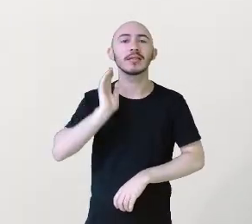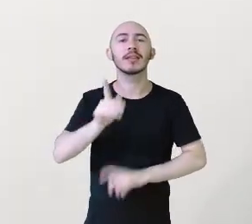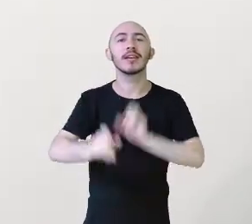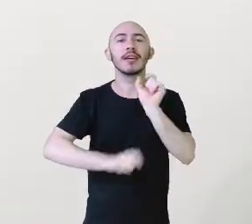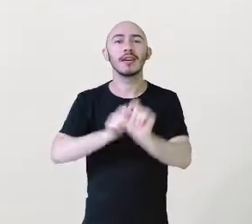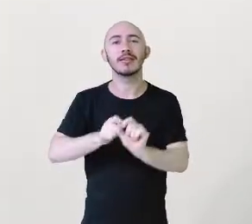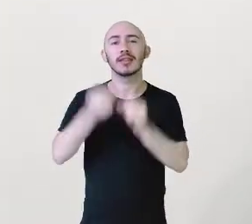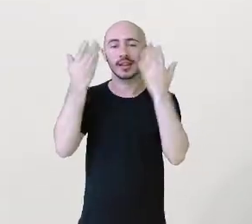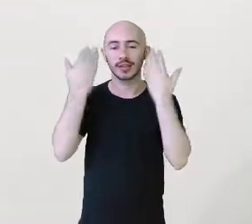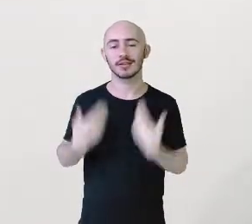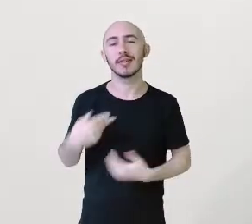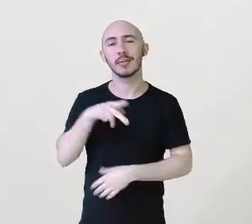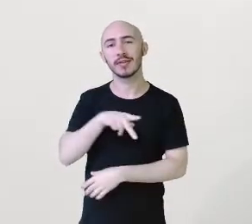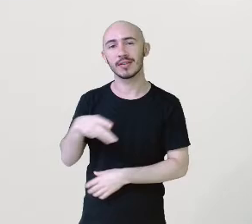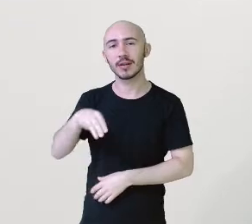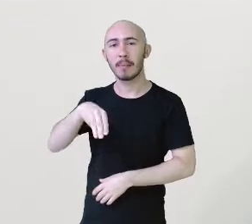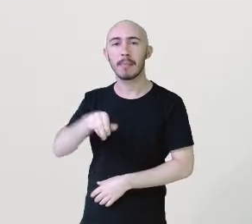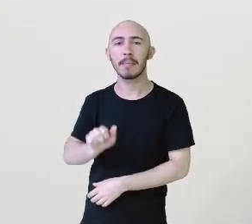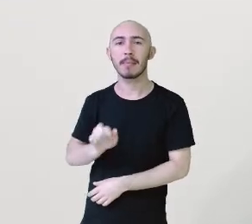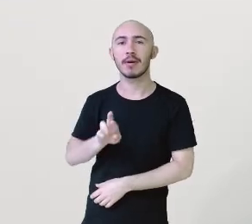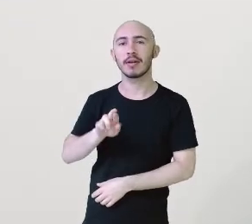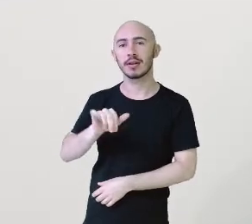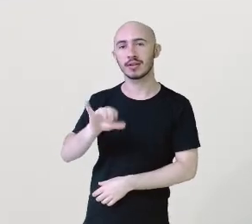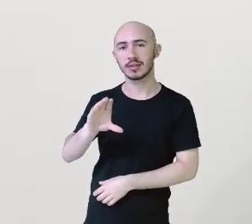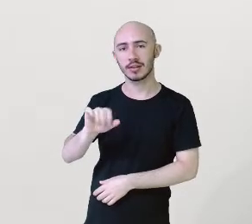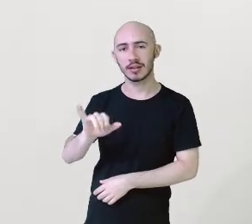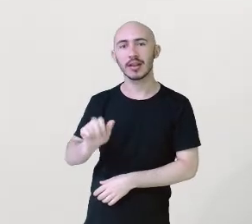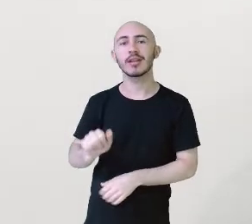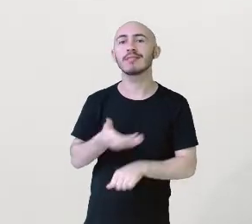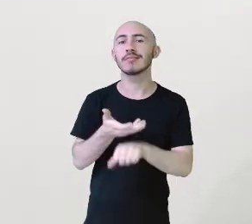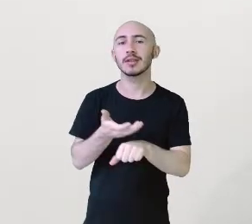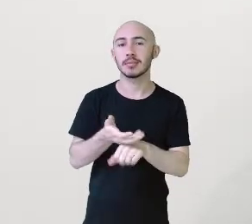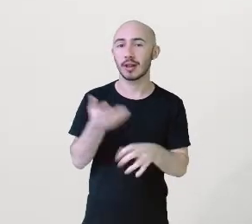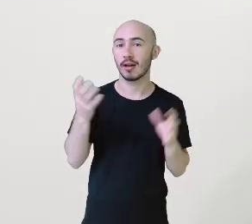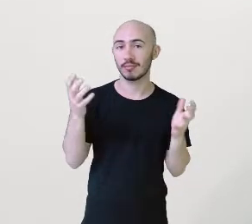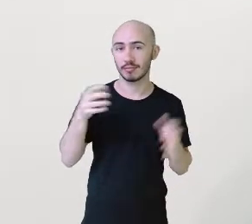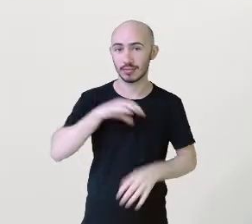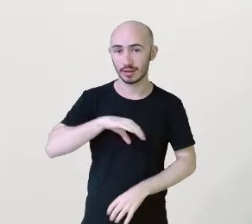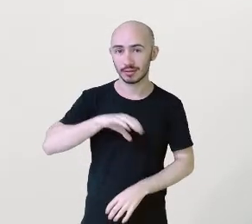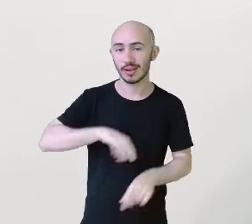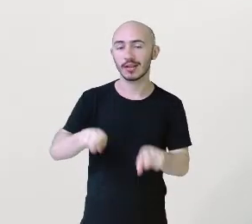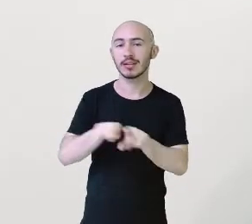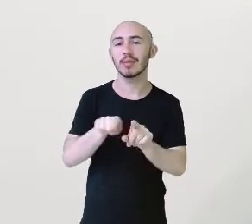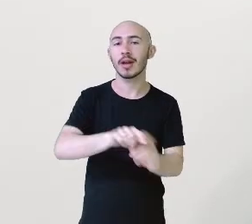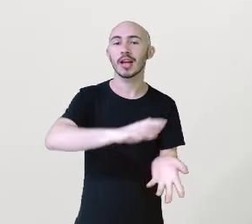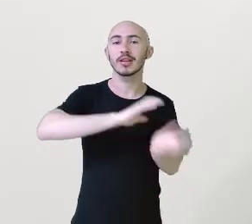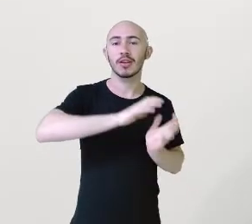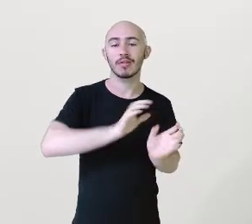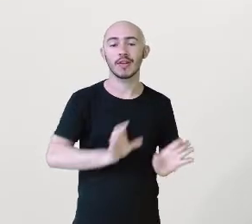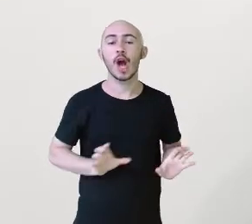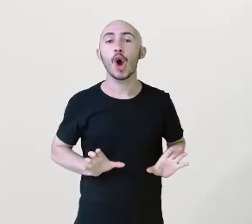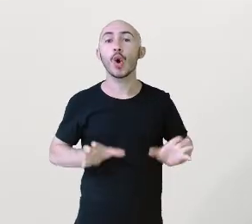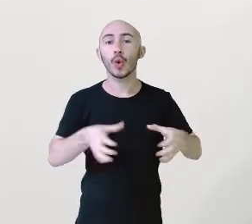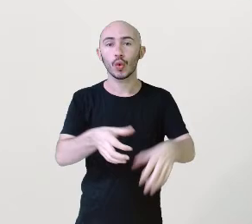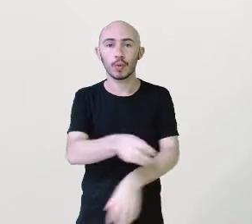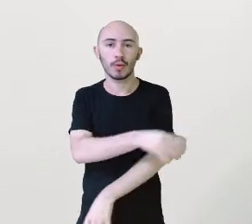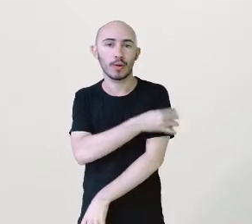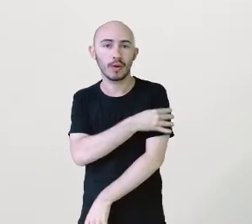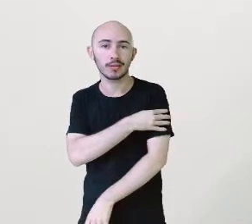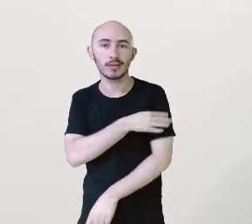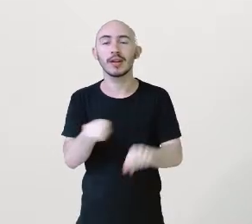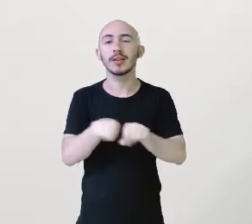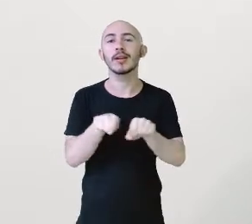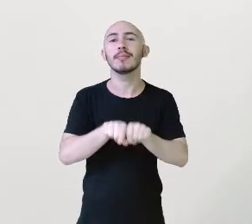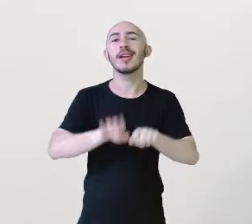professora Mauricéia Joana, trabalho com os componentes língua portuguesa e geografia para os 4º anos e acelera.